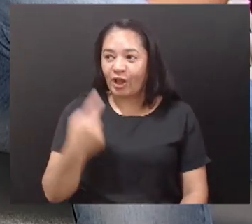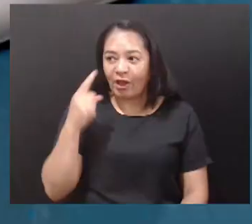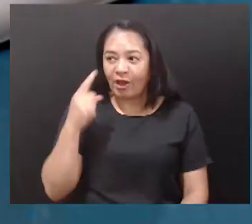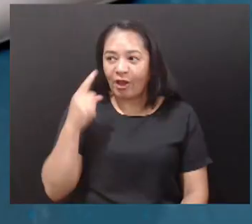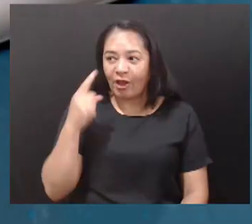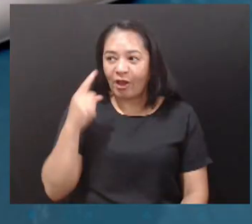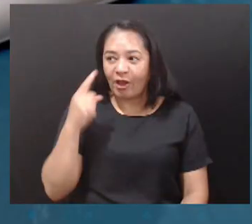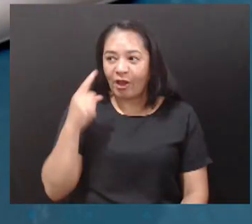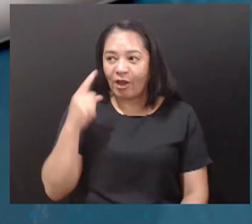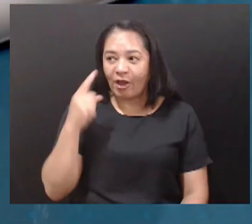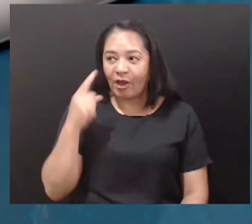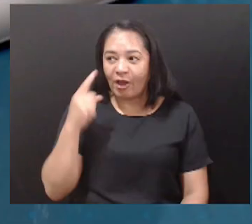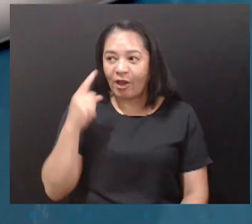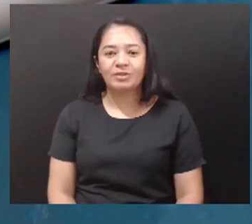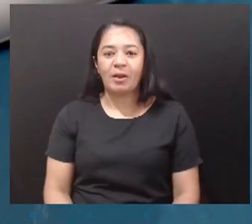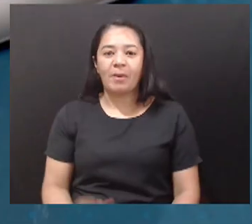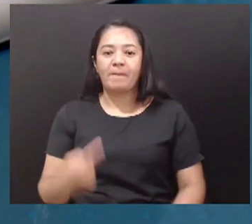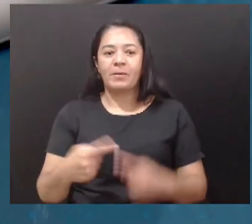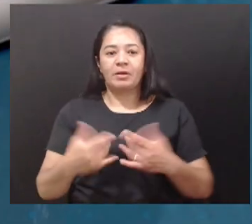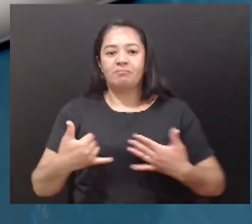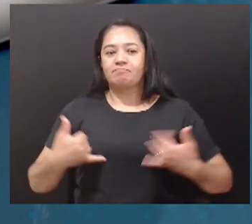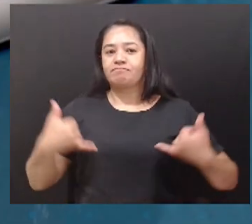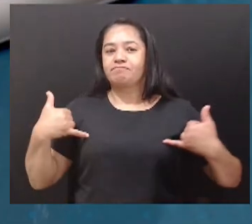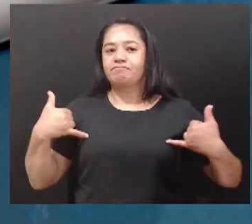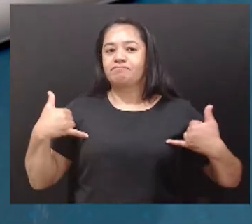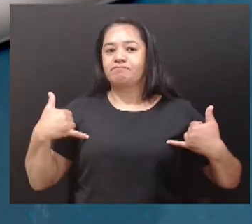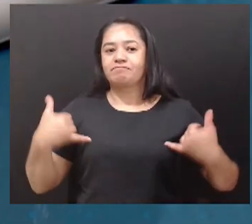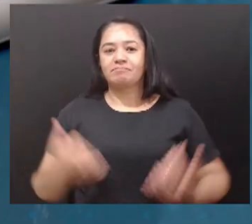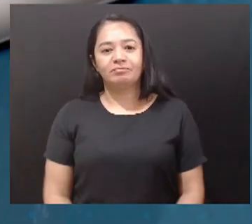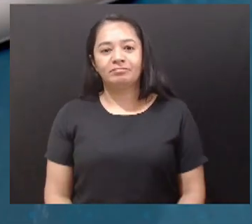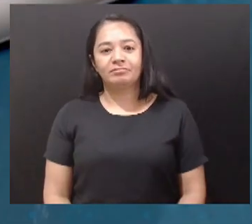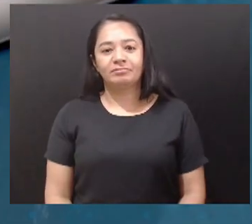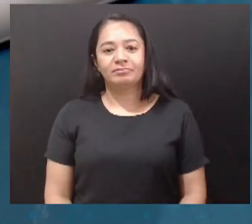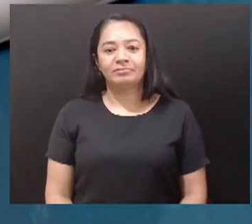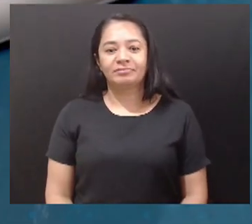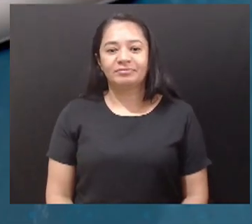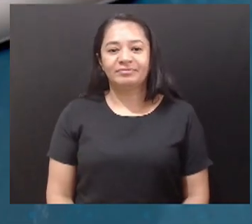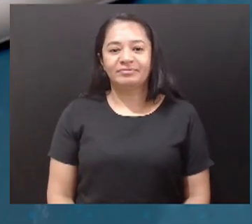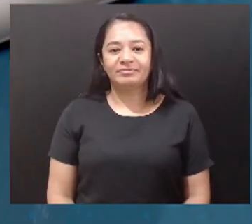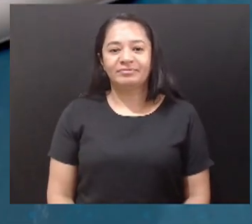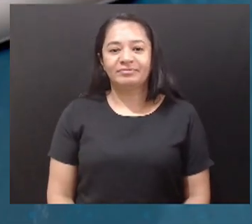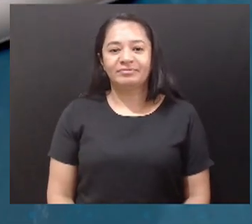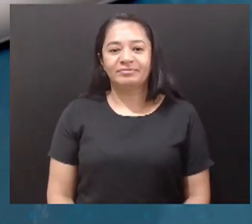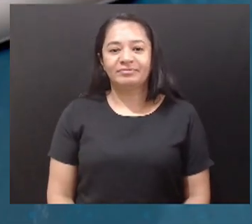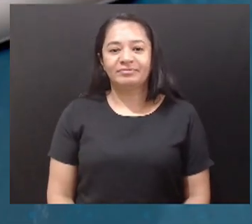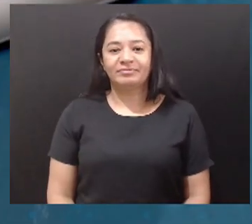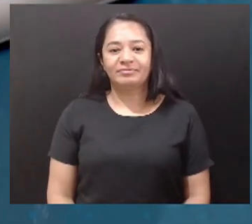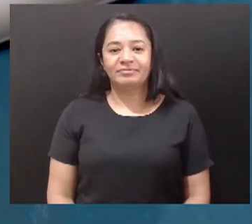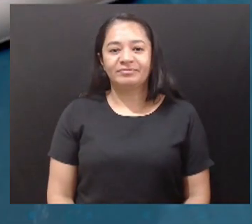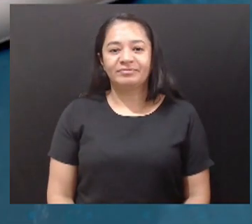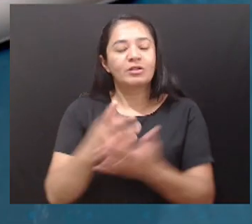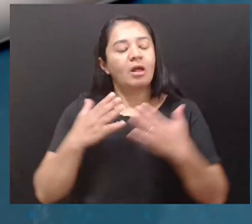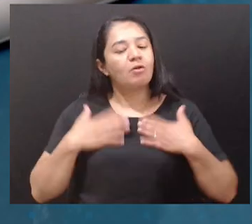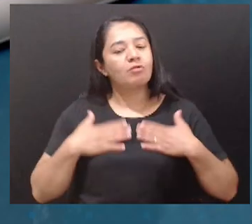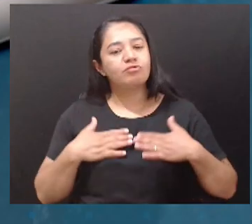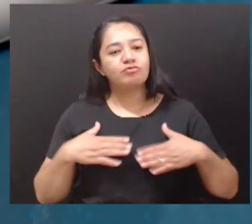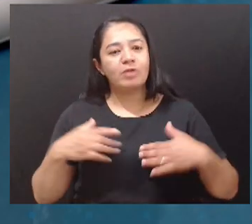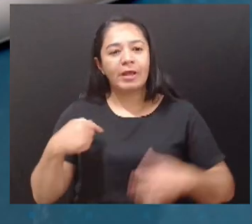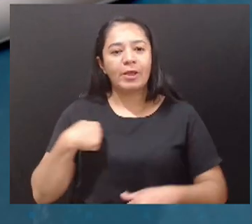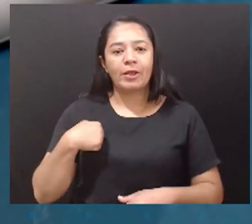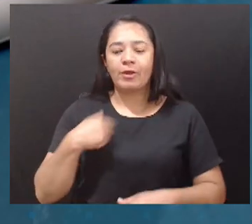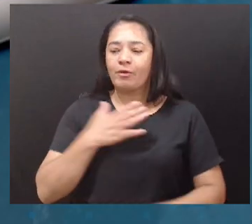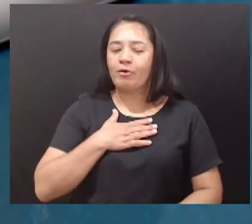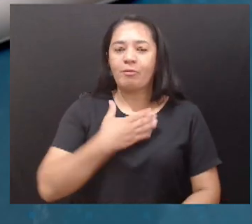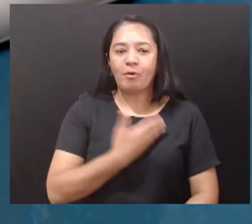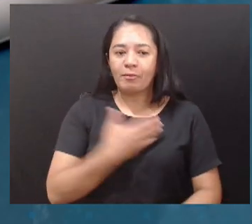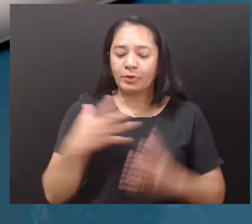ele é muito vaidoso, né? Sim. Falei, beleza, então quer dizer, aí manter uma tranquilidade para mim, para todos que estavam ali na